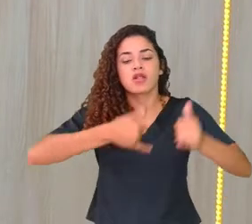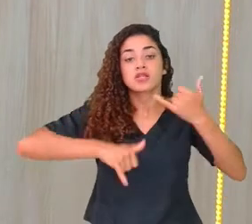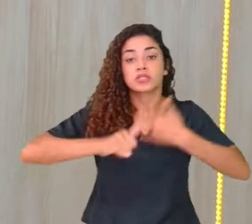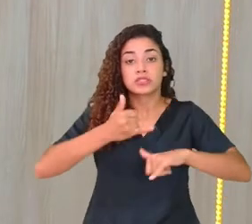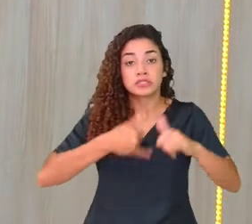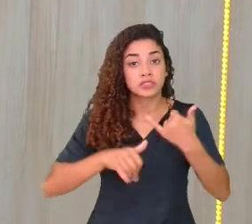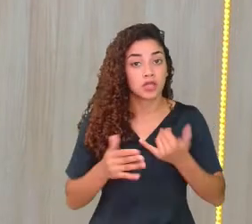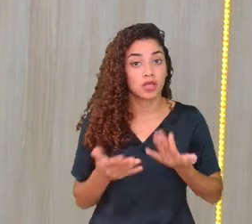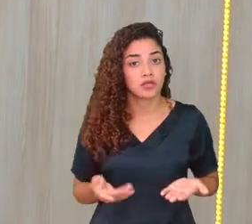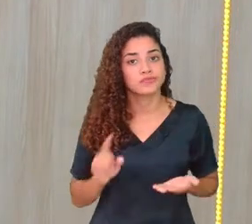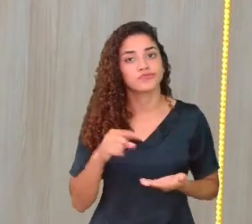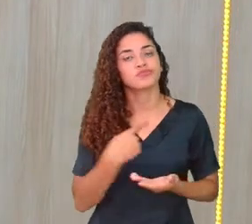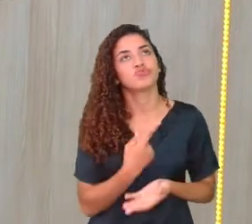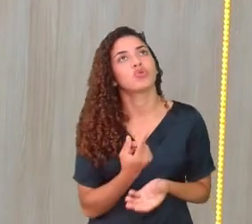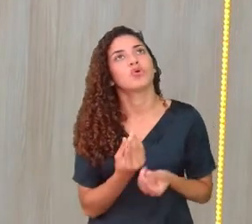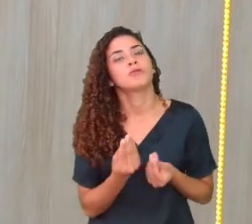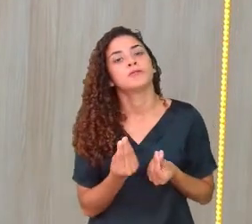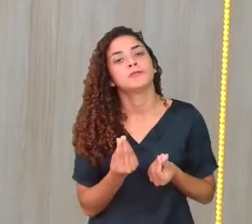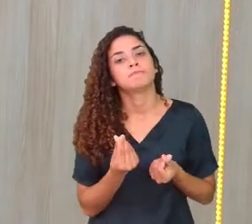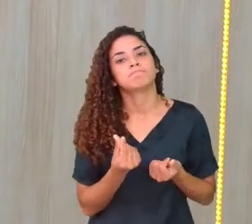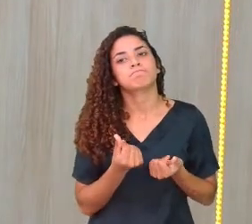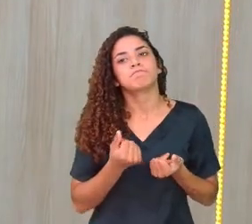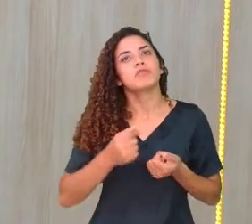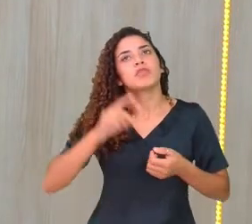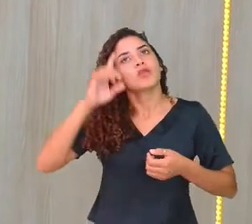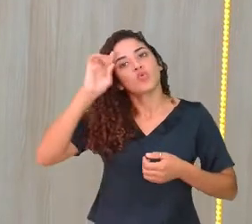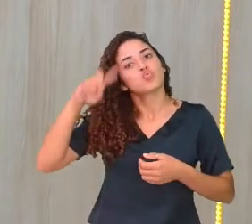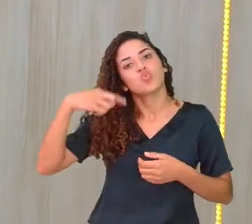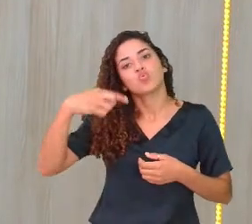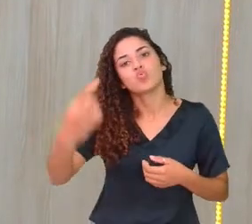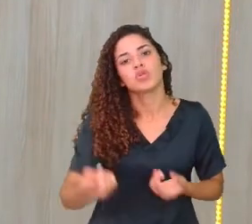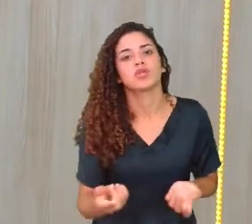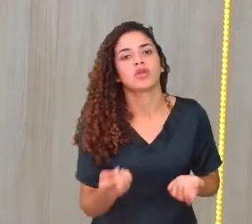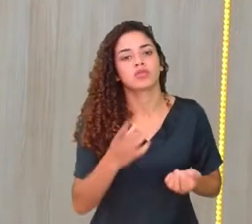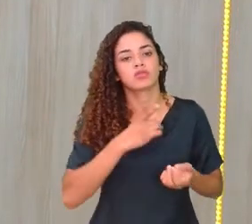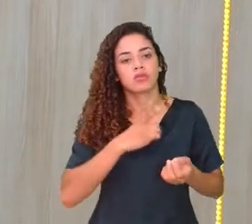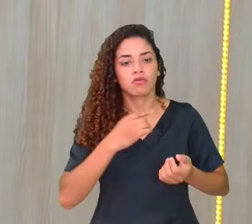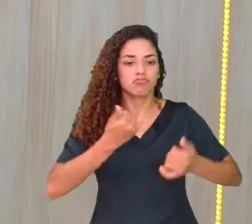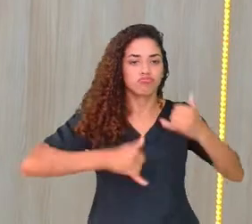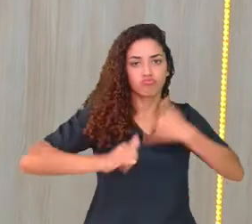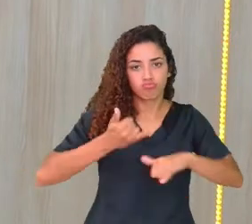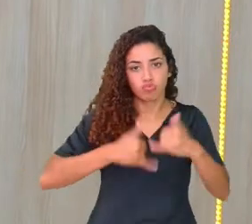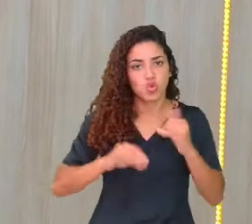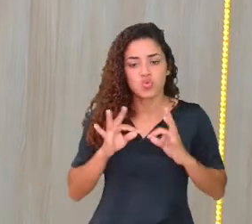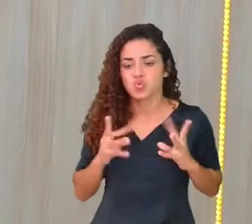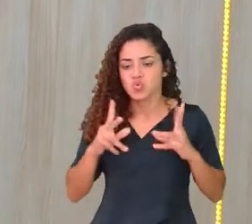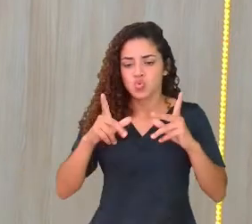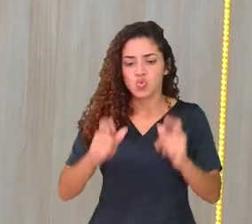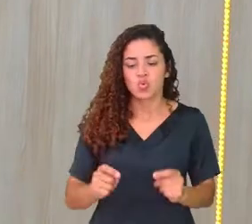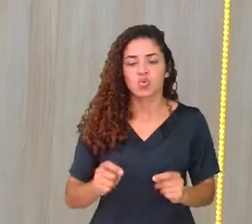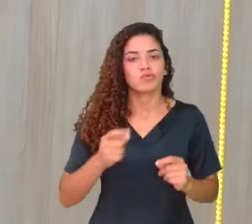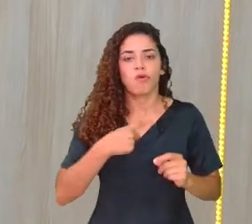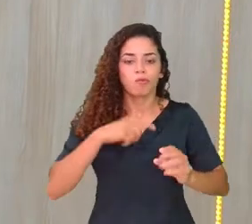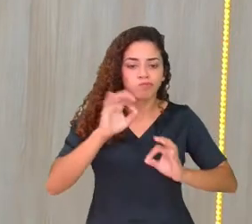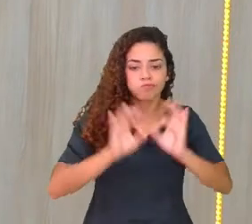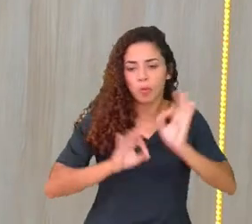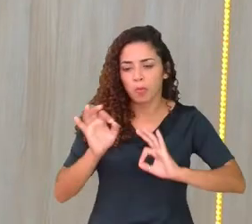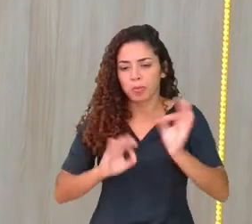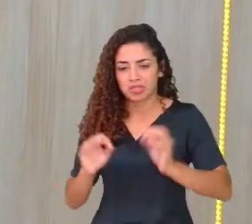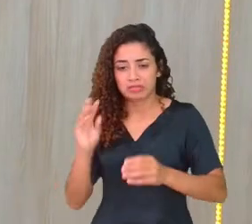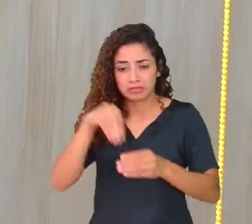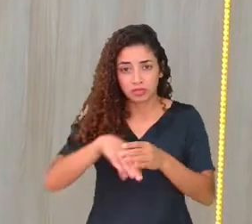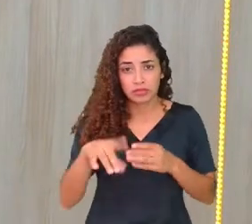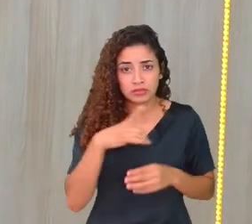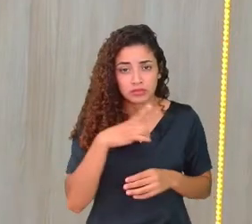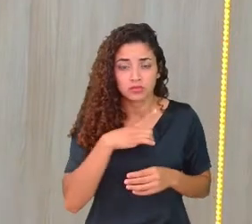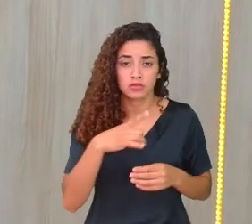Será que nós vivemos diariamente convivendo com a eletricidade? Tudo que nós fazemos temos eletricidade? O